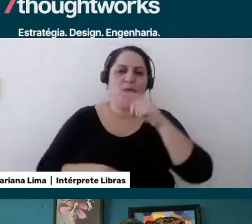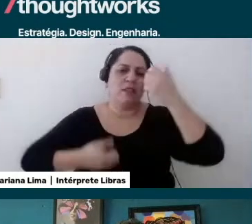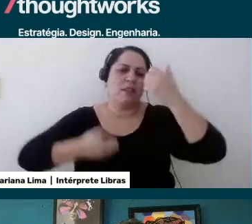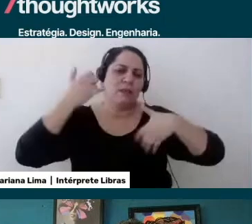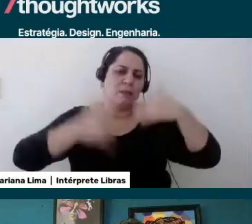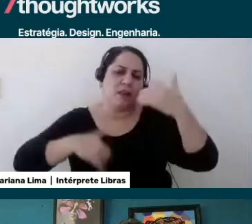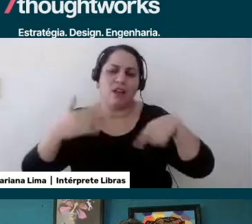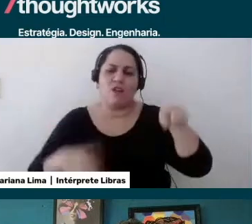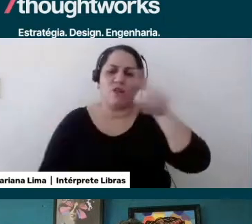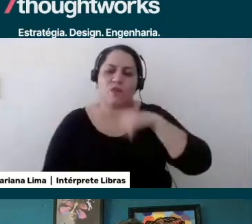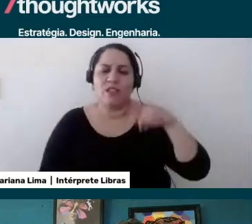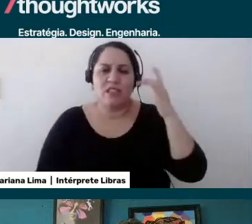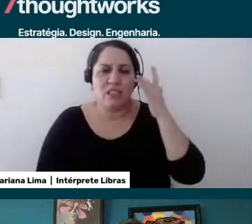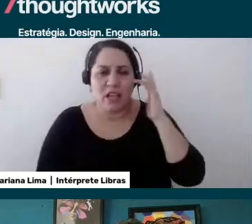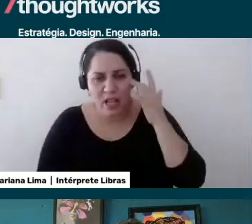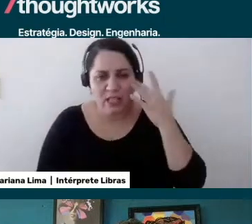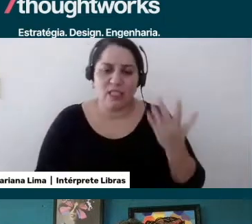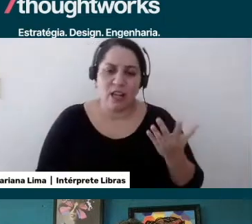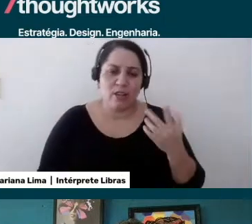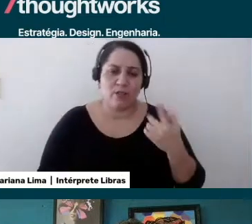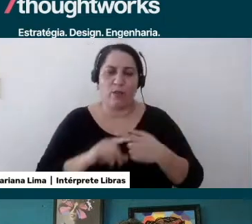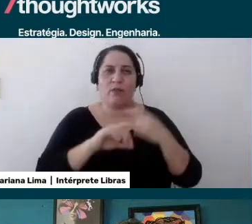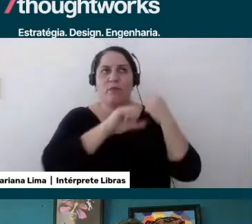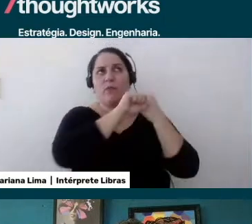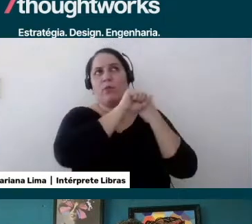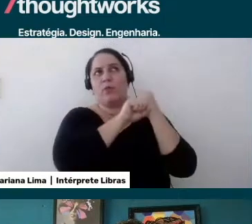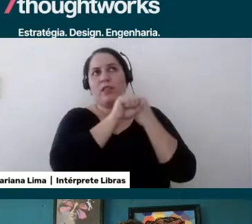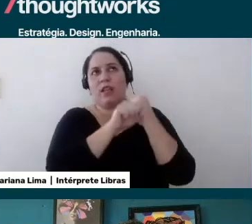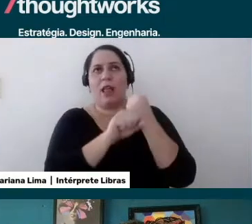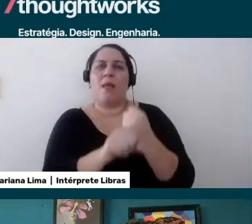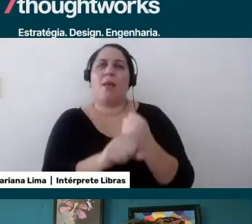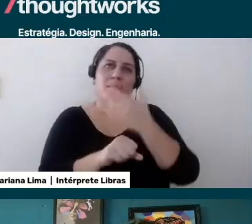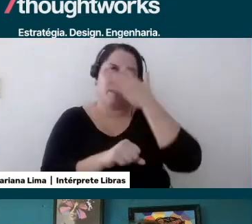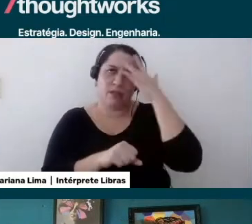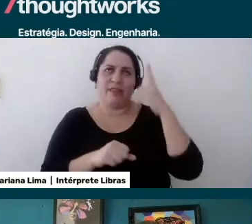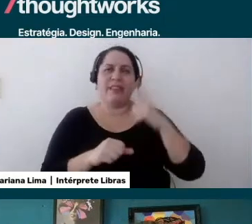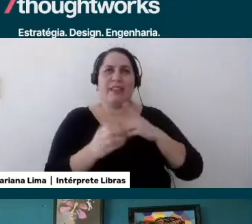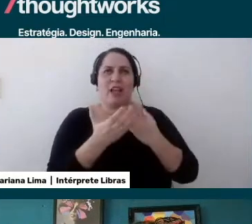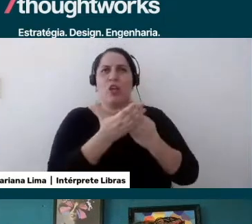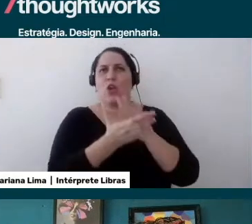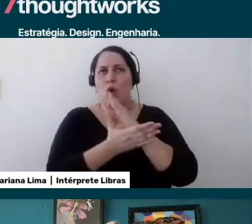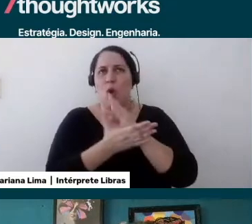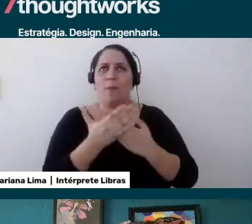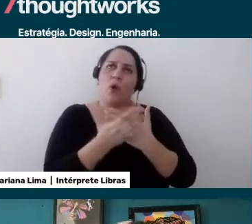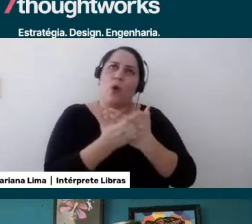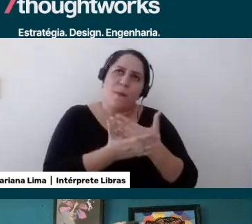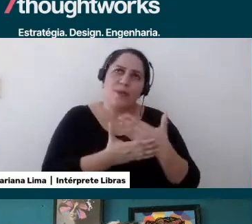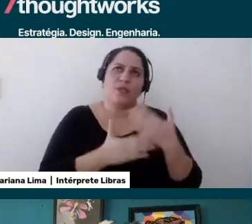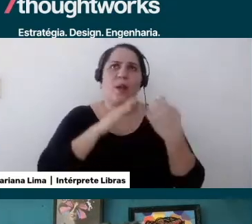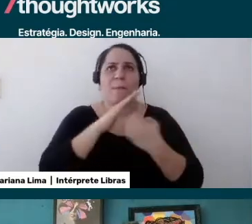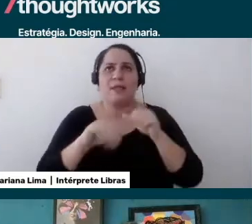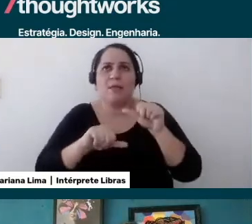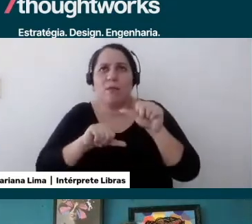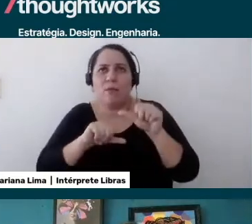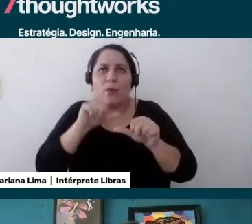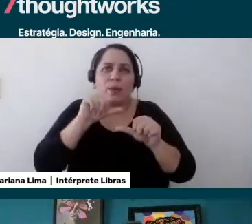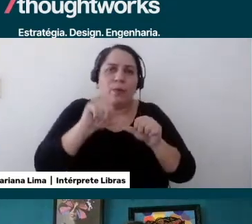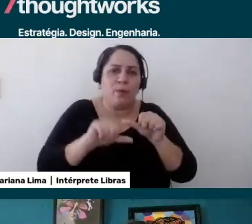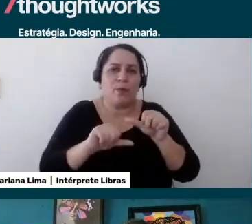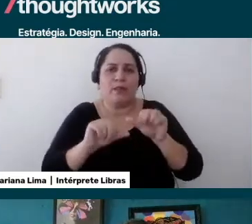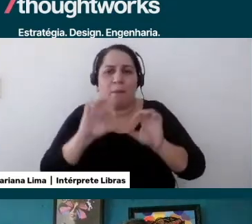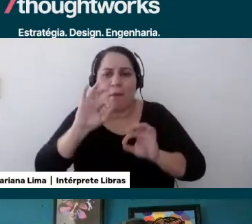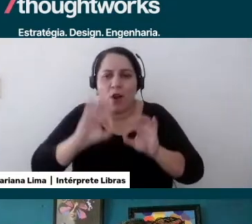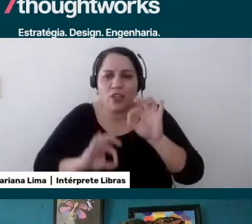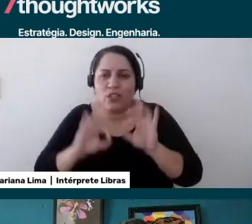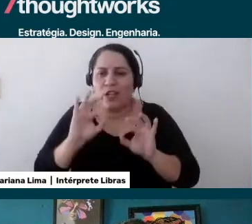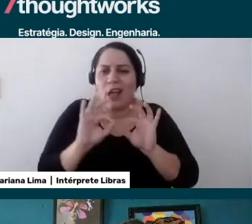a gente vê que durante muito tempo houve um incômodo e as empresas começaram a se mover, né, e começaram a fazer projetos, mas a